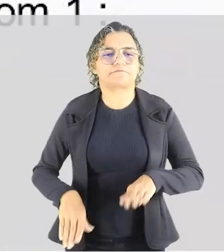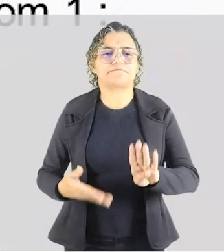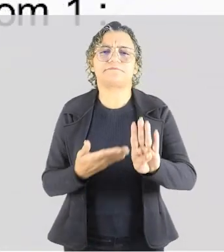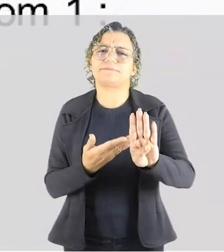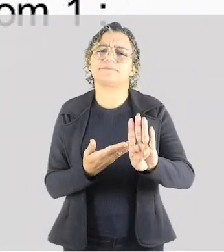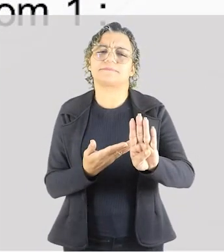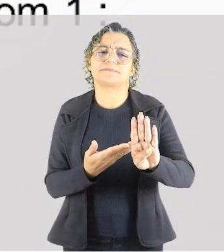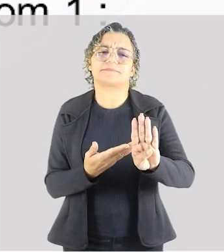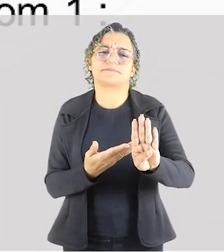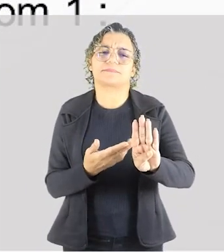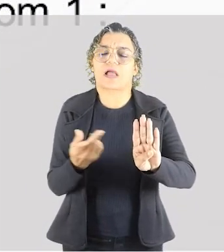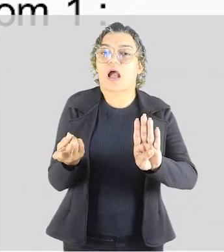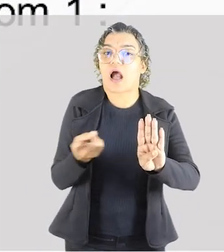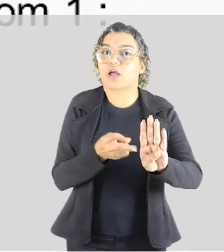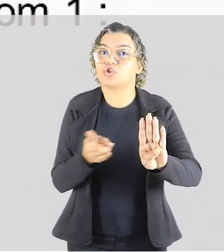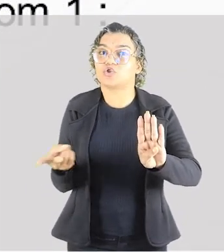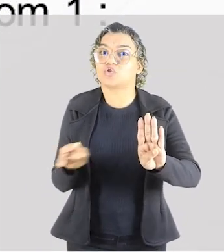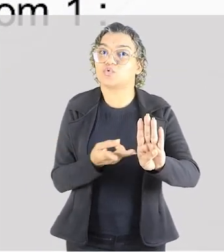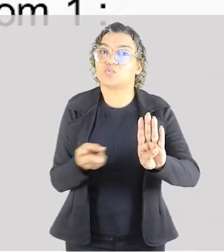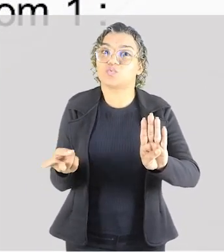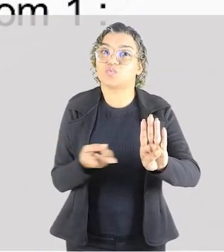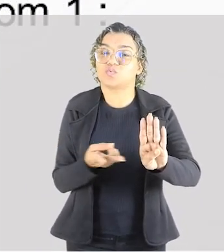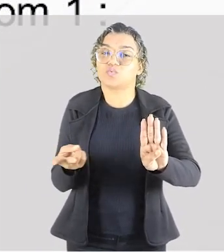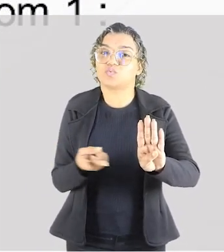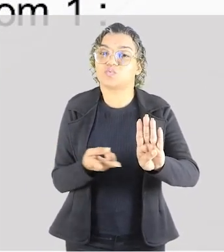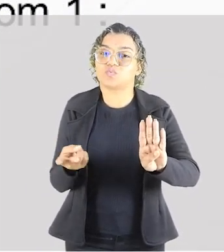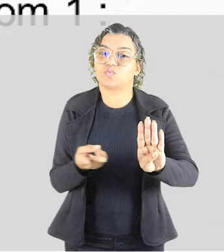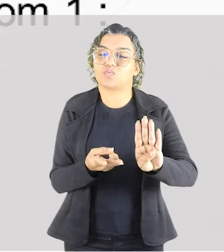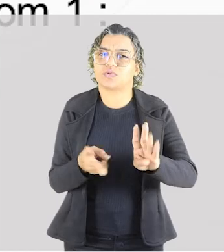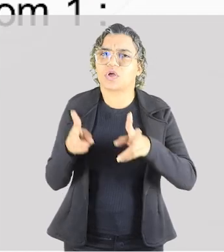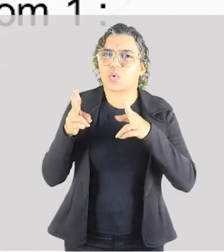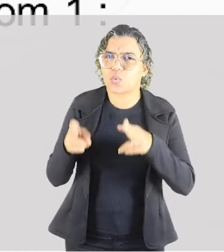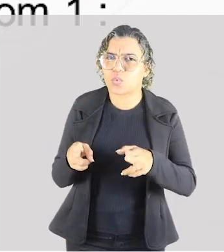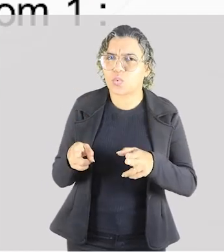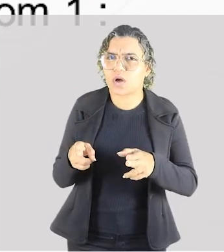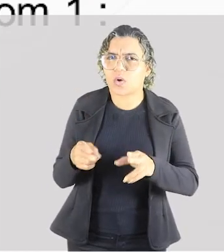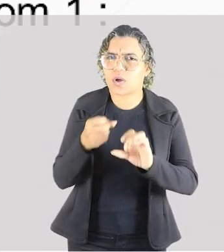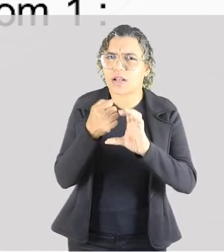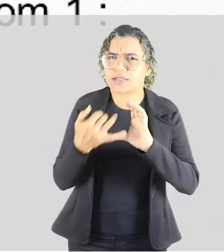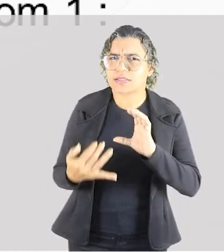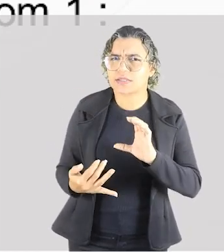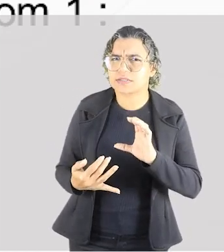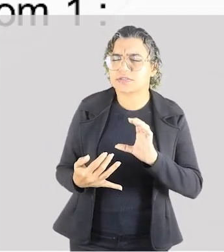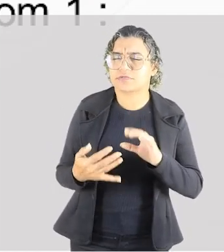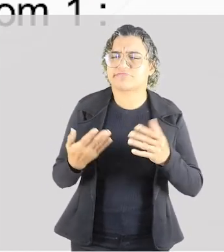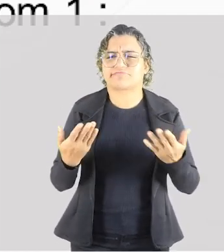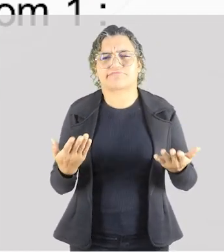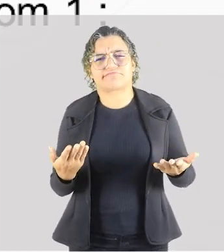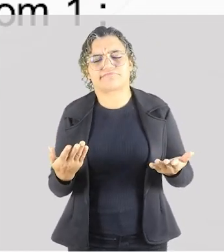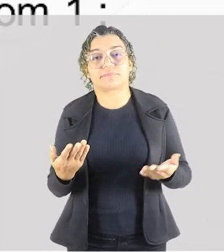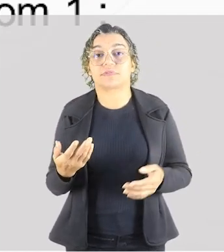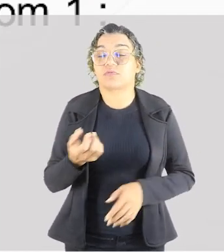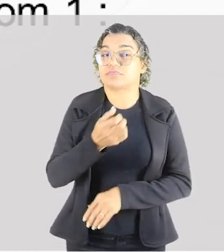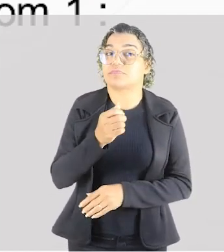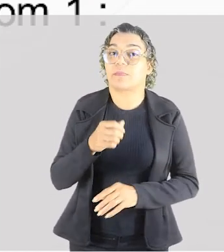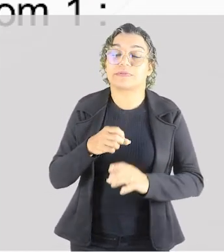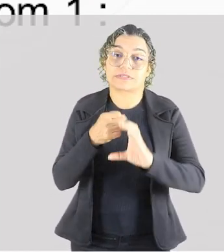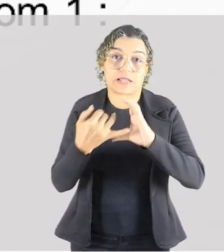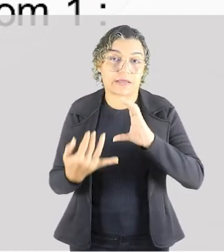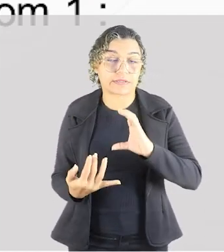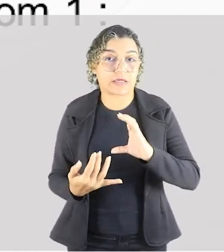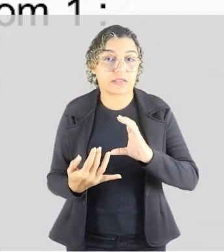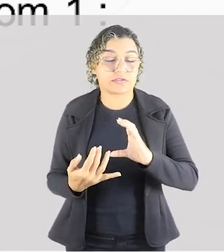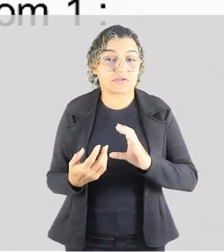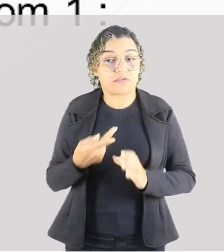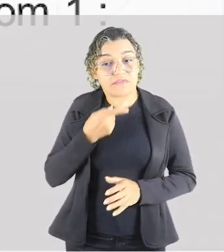Letra B, as duas escalas possuem as mesmas propriedades? Ora, estudante, quando eu estou falando de propriedade, eu estou dizendo na